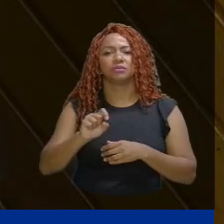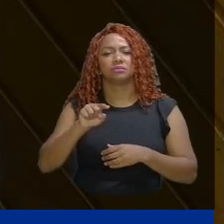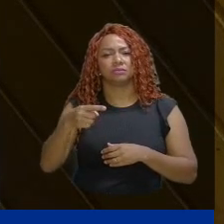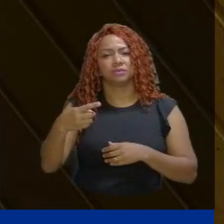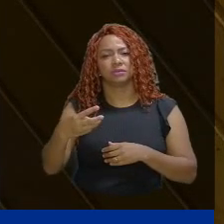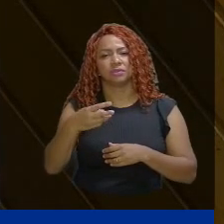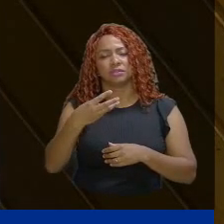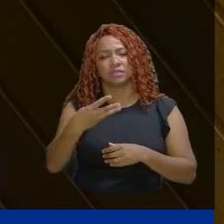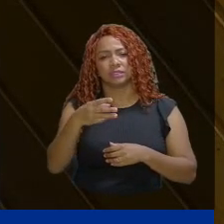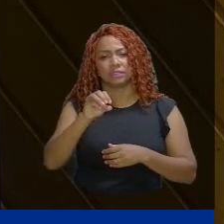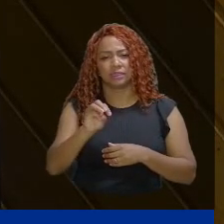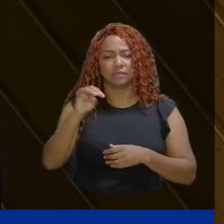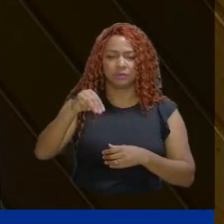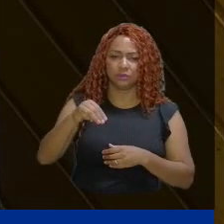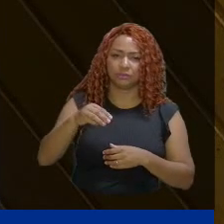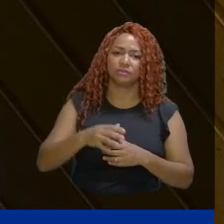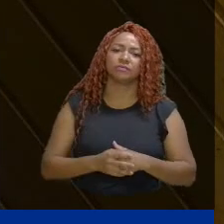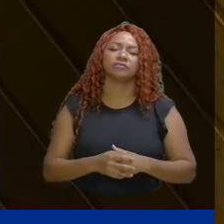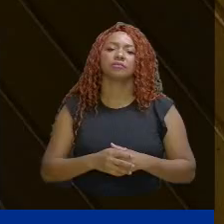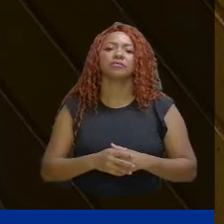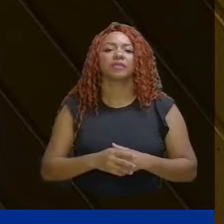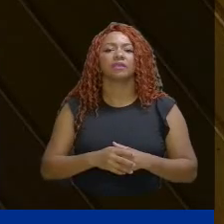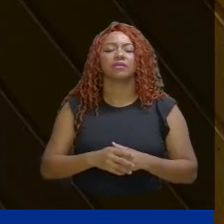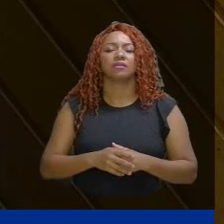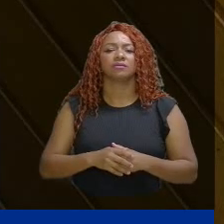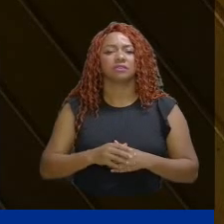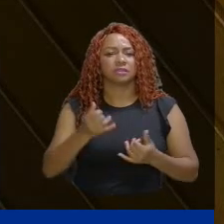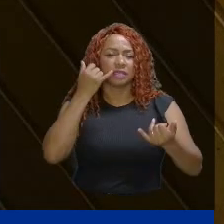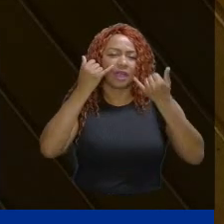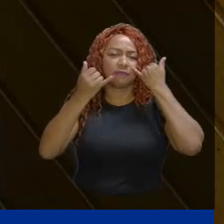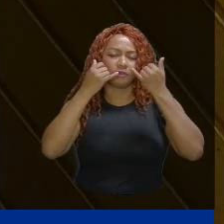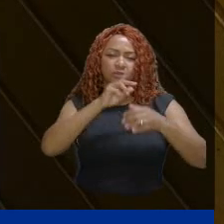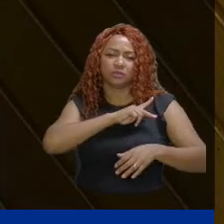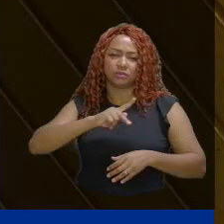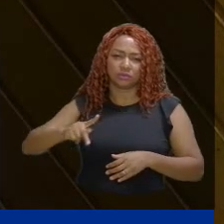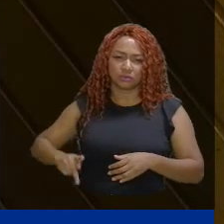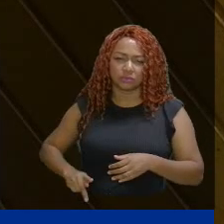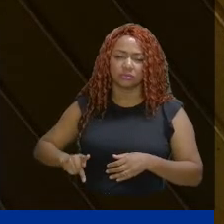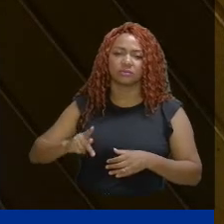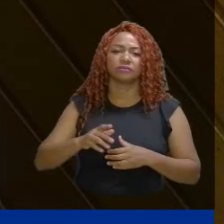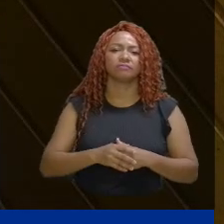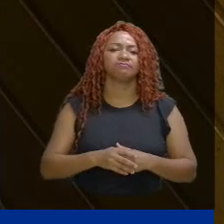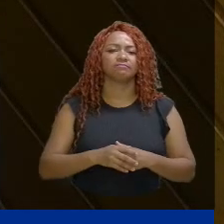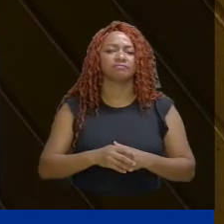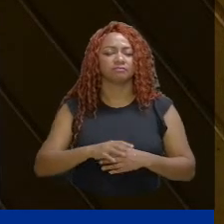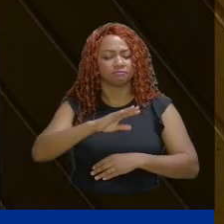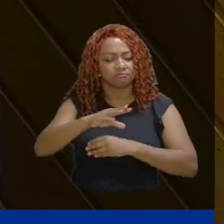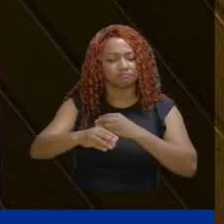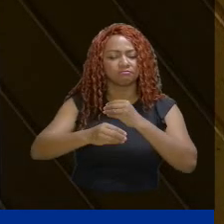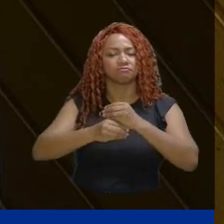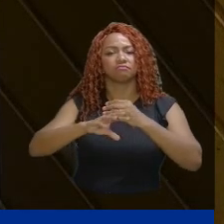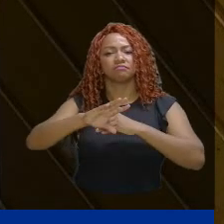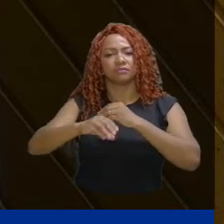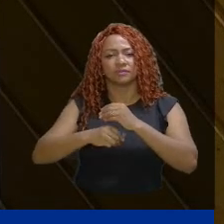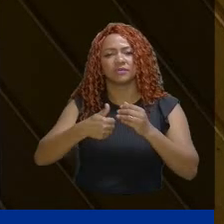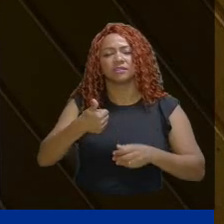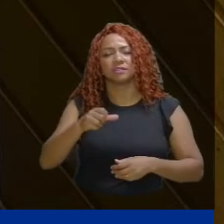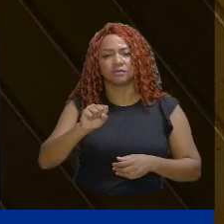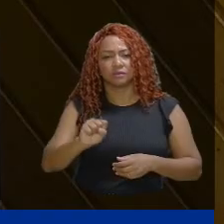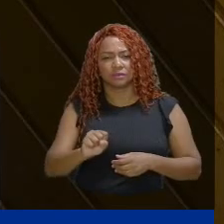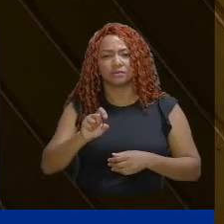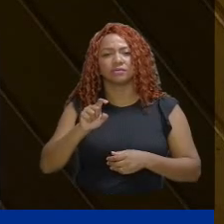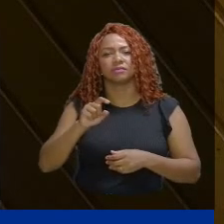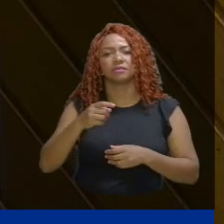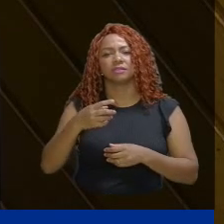18 de nove de 2024. Por sua vez, as informações do presidente dessa Corte Eleitoral foram juntadas às 18 horas